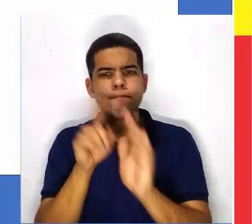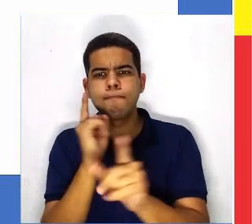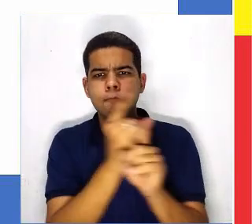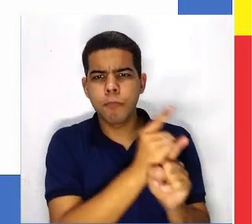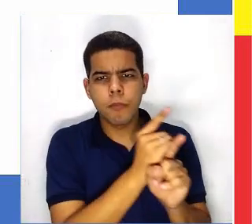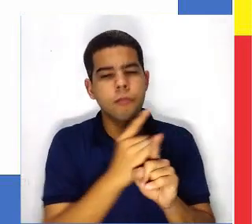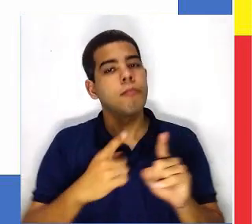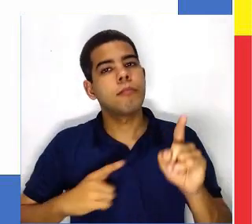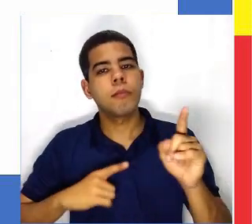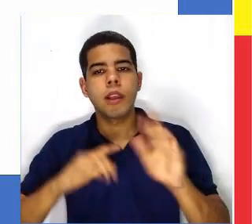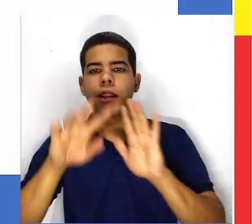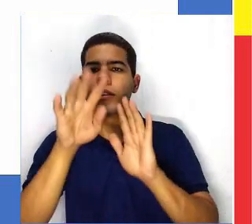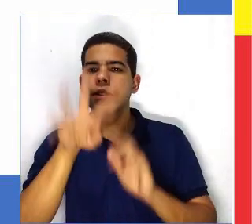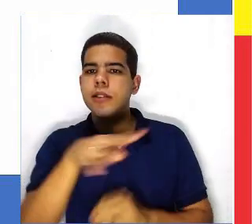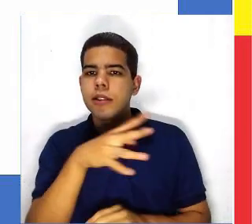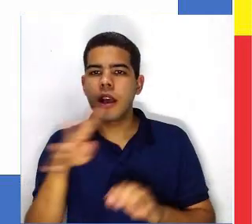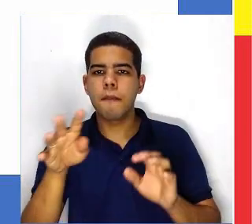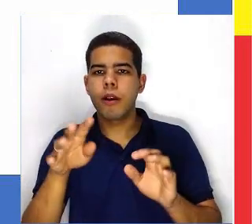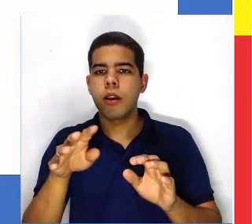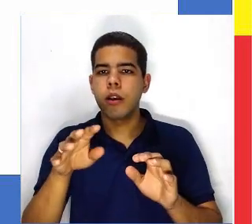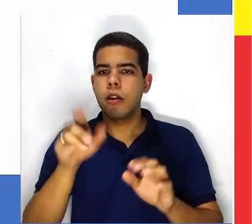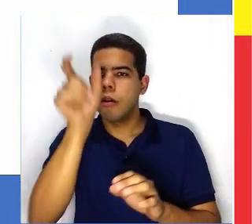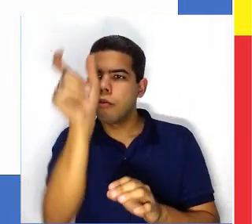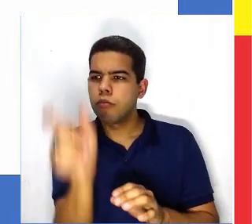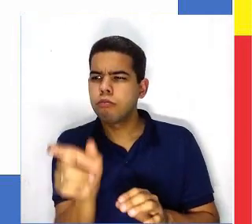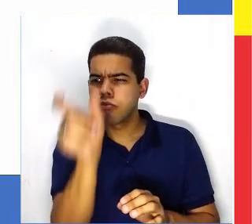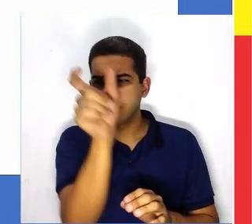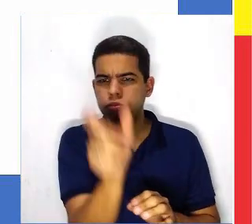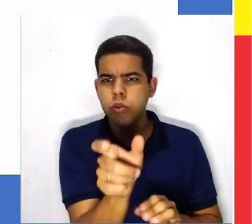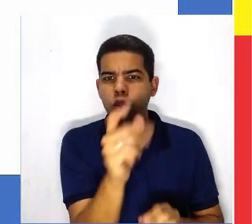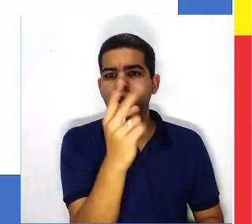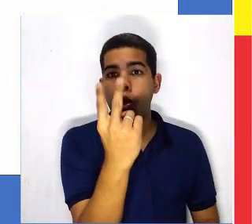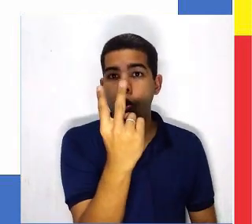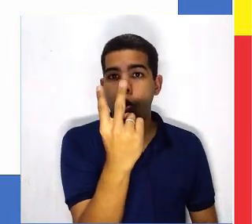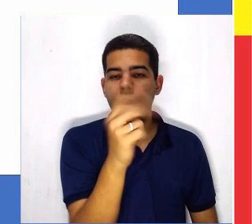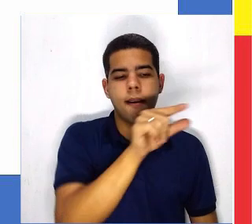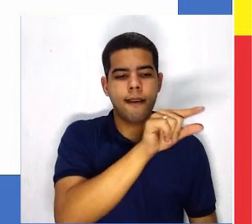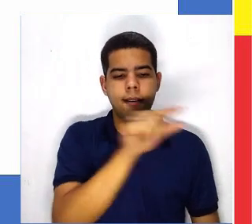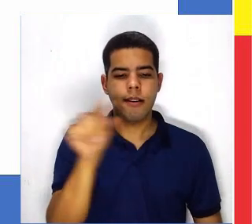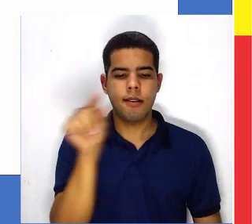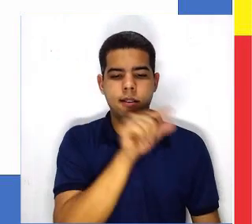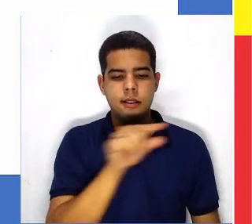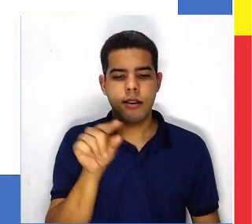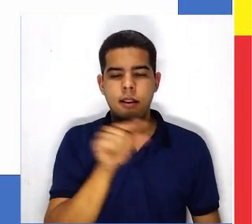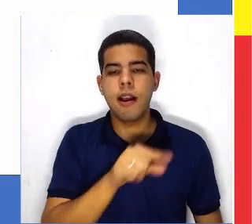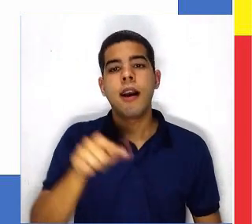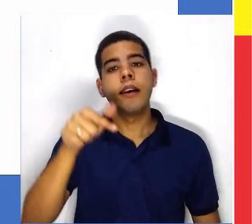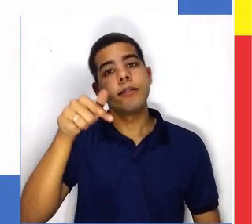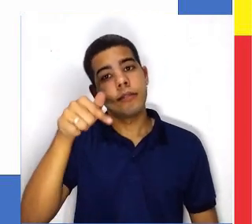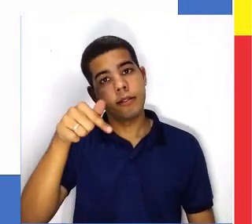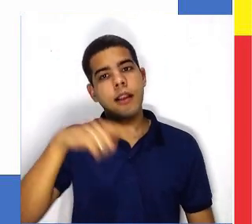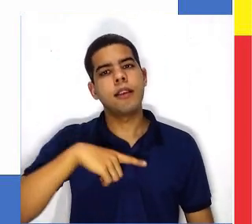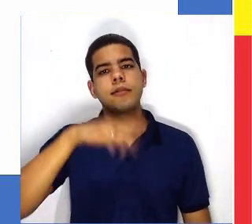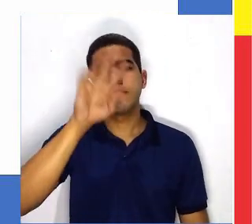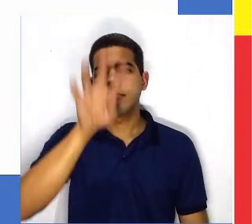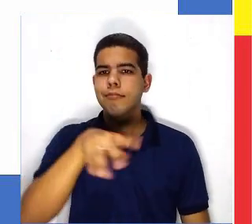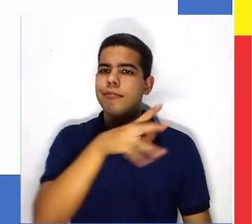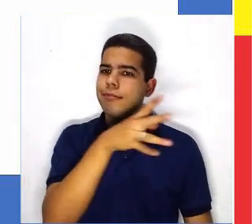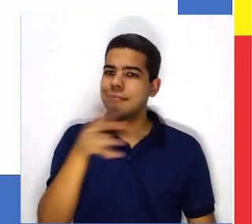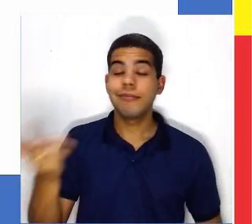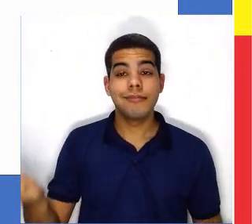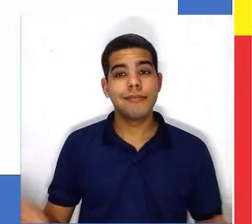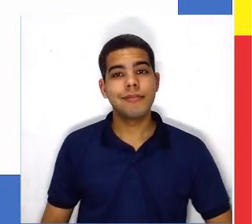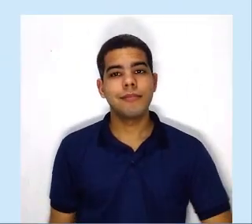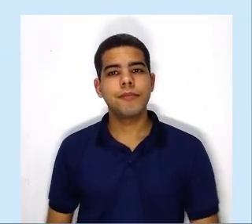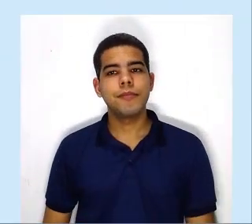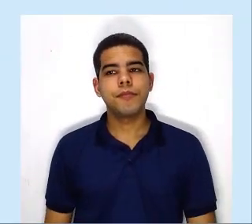com 2 colunas e 7 linhas. As colunas se dispõem na vertical e as linhas na horizontal, ok?